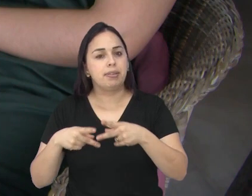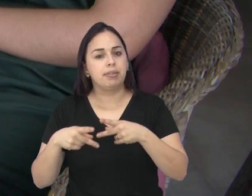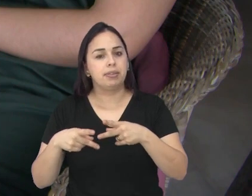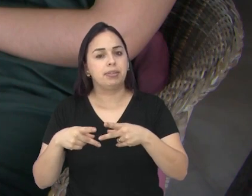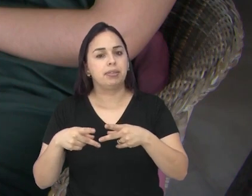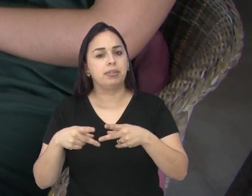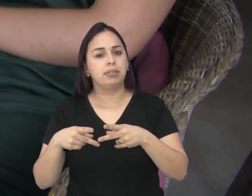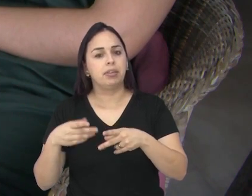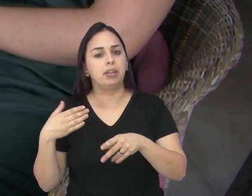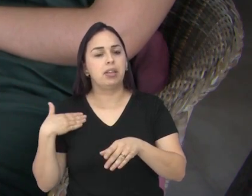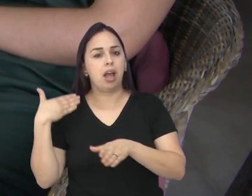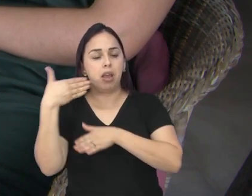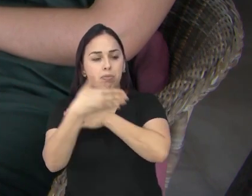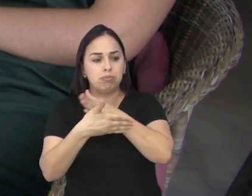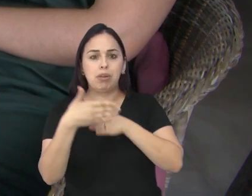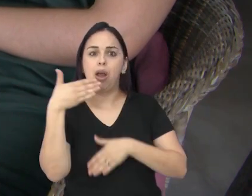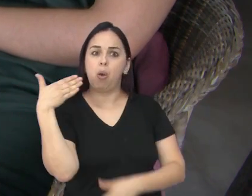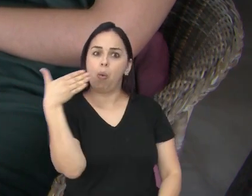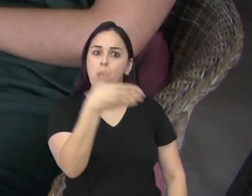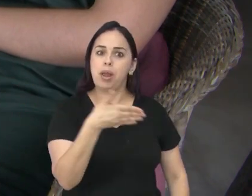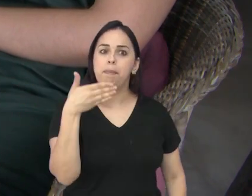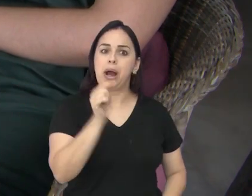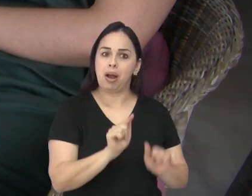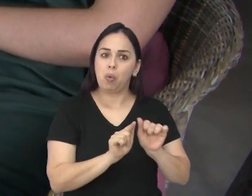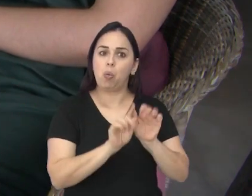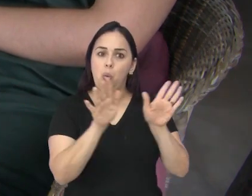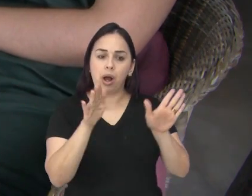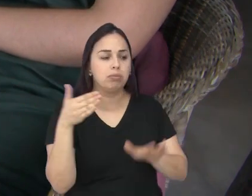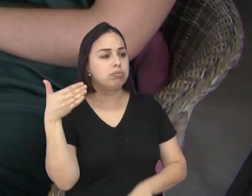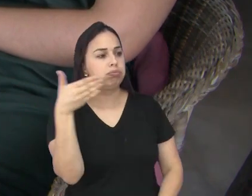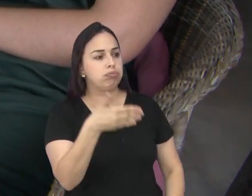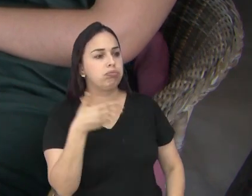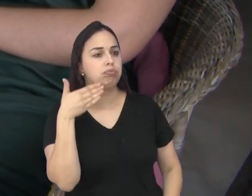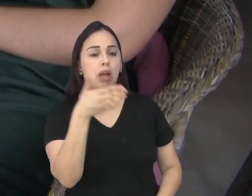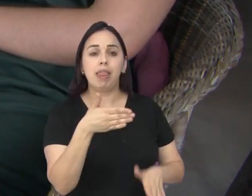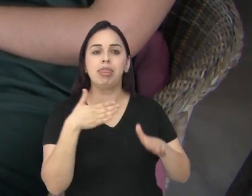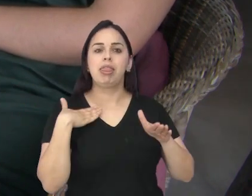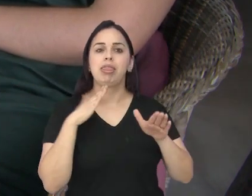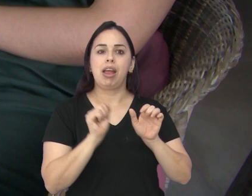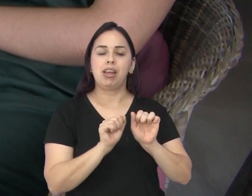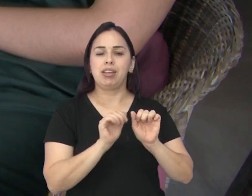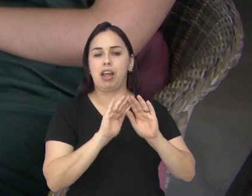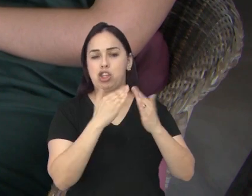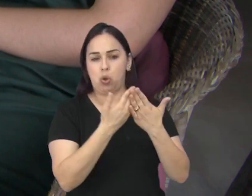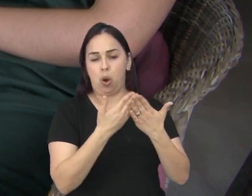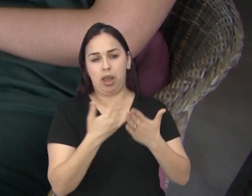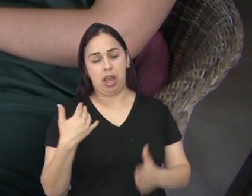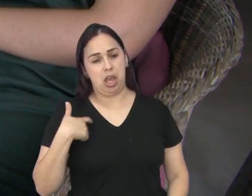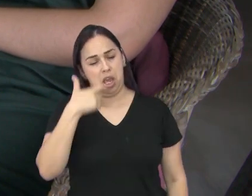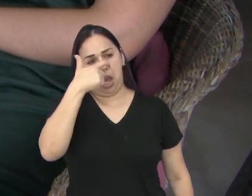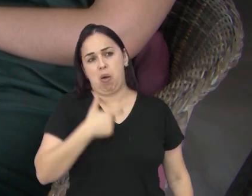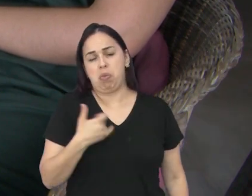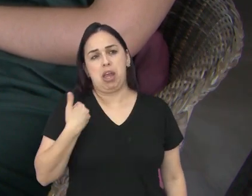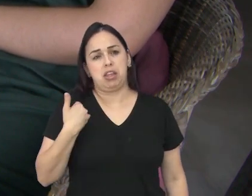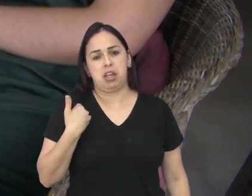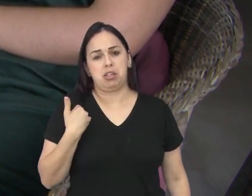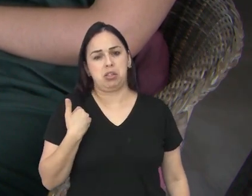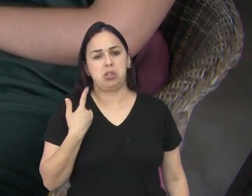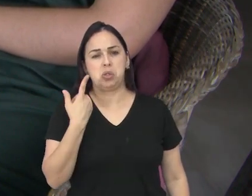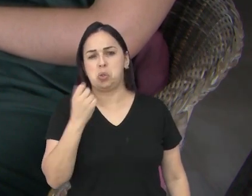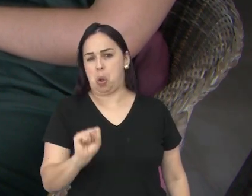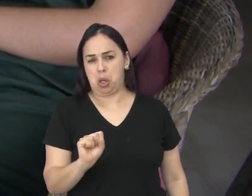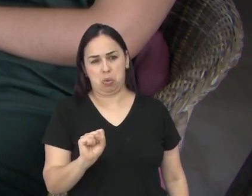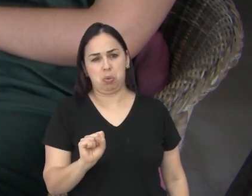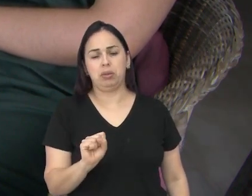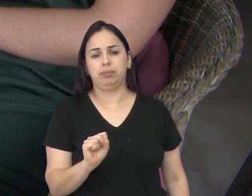eu passei a frequentar, eu ia para Guarulhos e passei a frequentar essa escola. Isso eu tinha 18 anos, né?